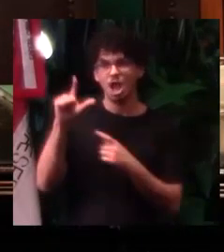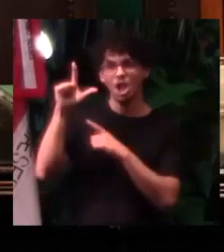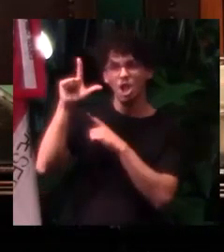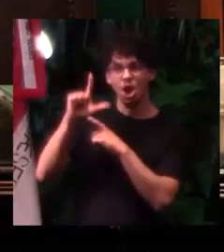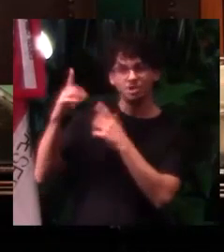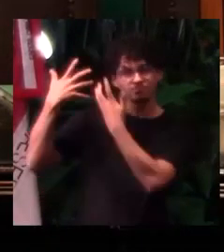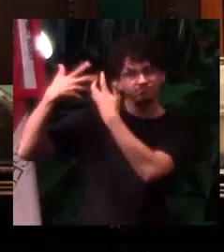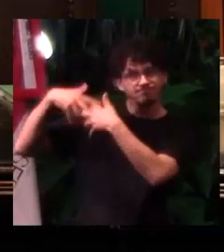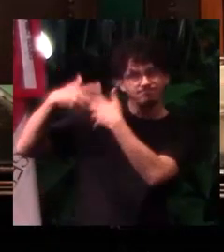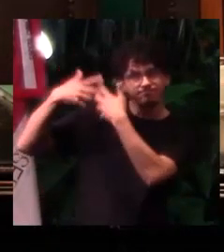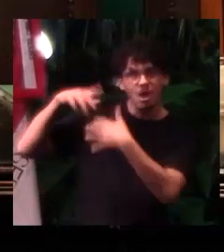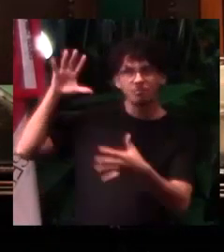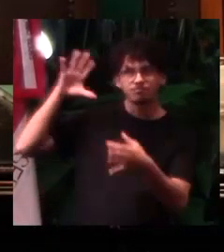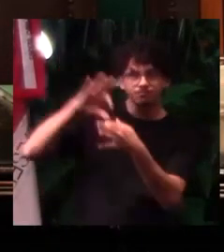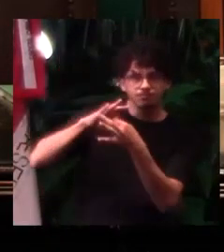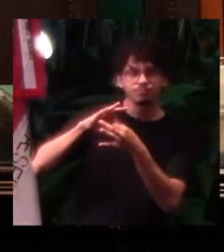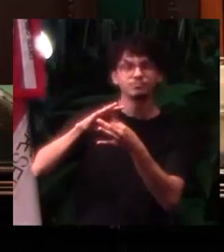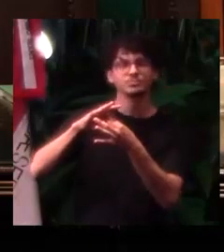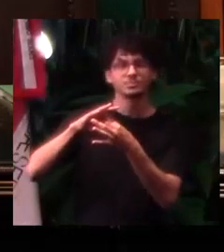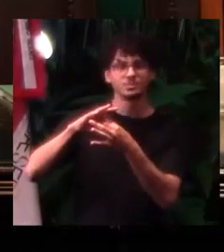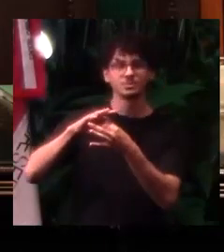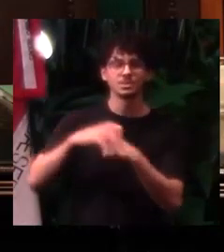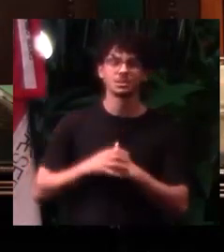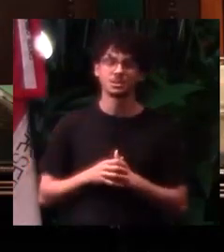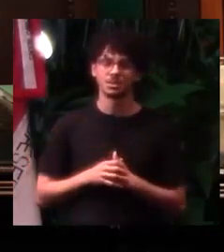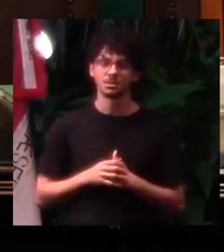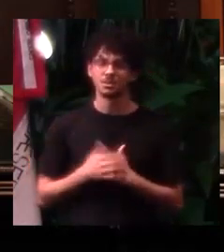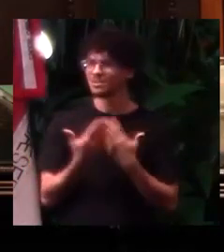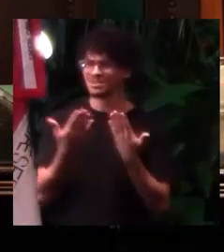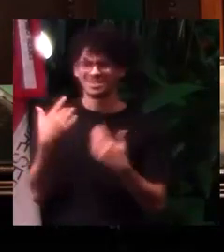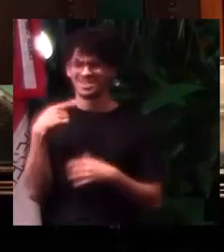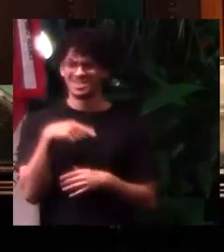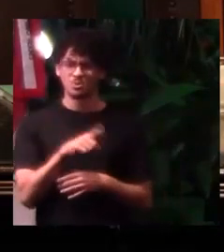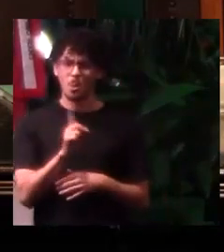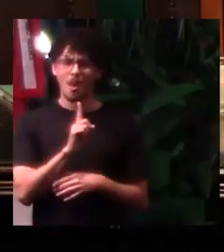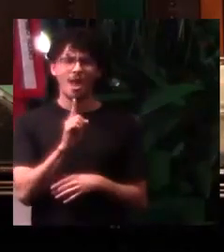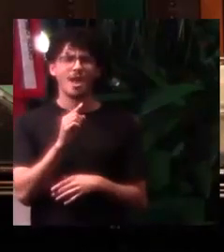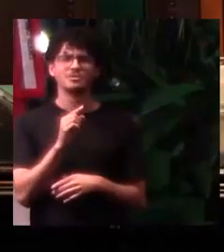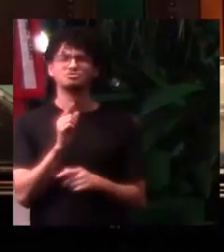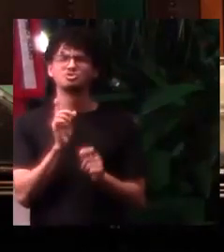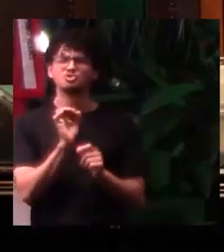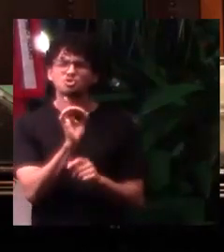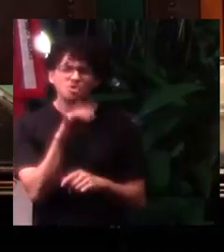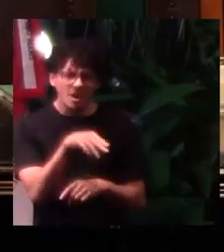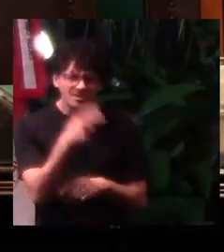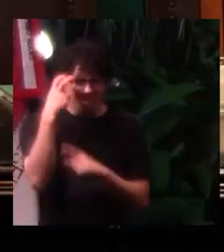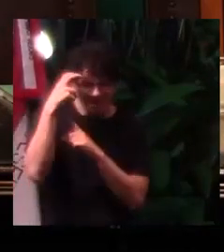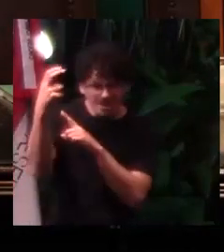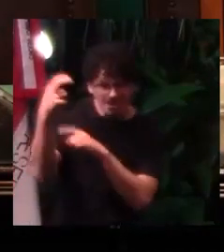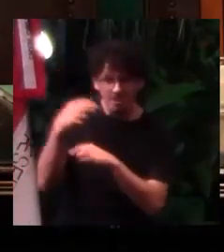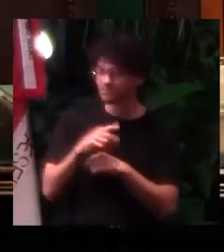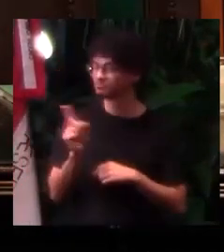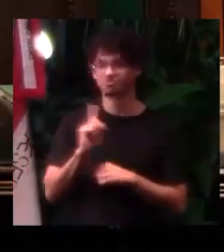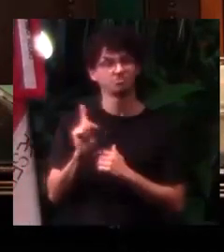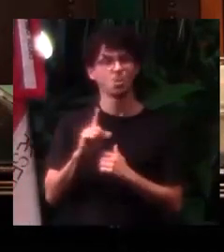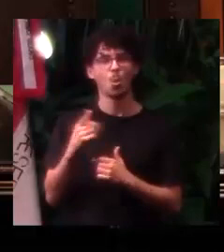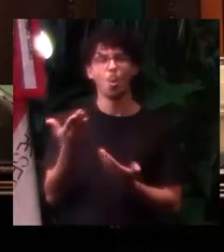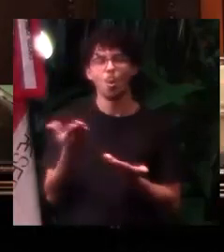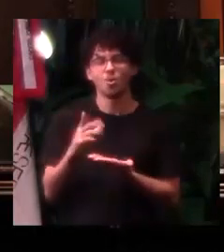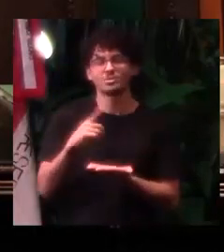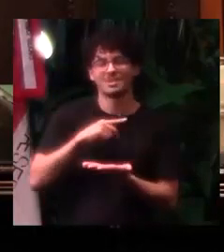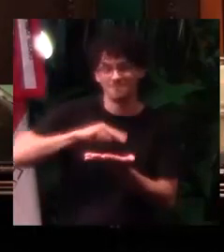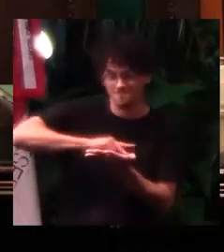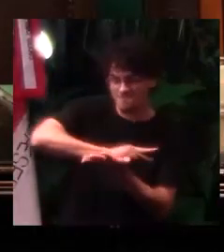lógico-dedutiva. Né? E esse, possivelmente, não é o único parâmetro para a inteligência. Hoje já se fala em vários tipos